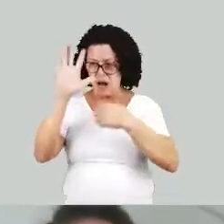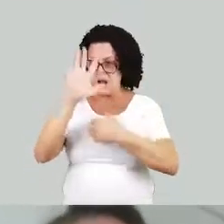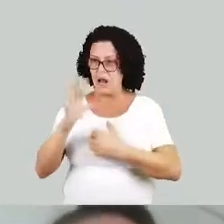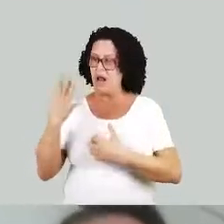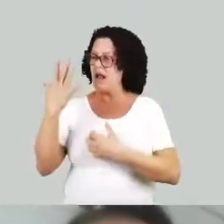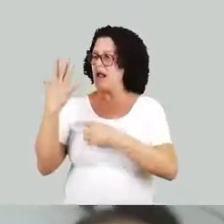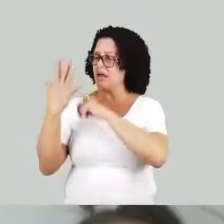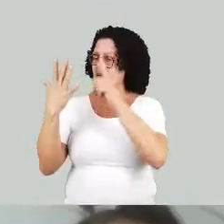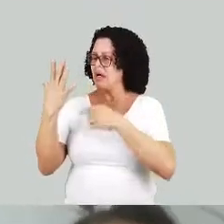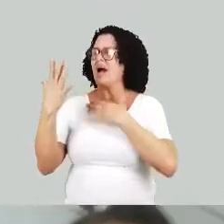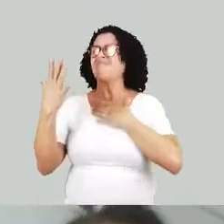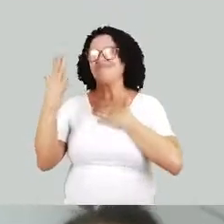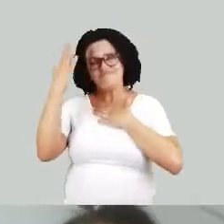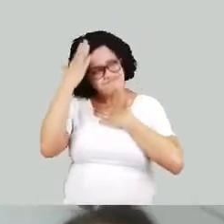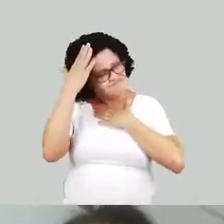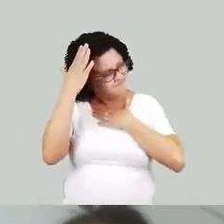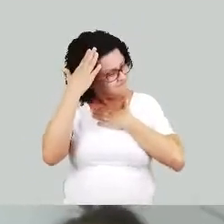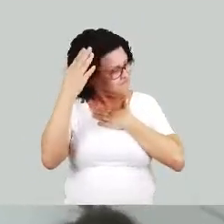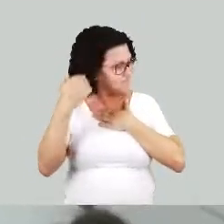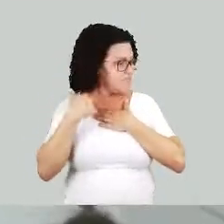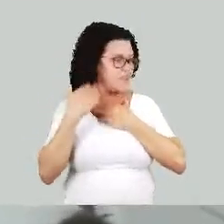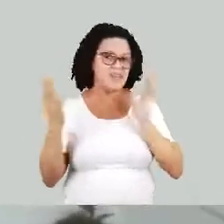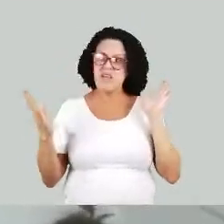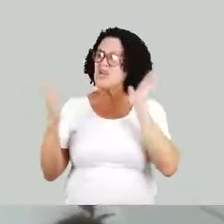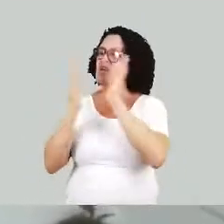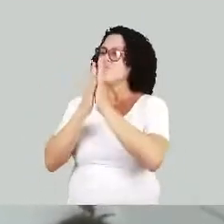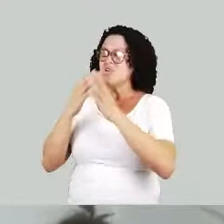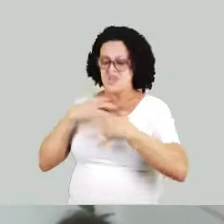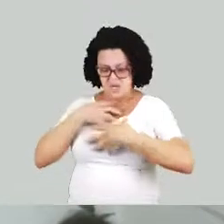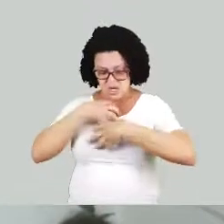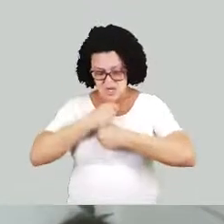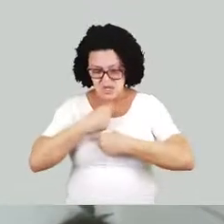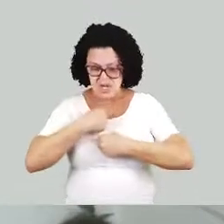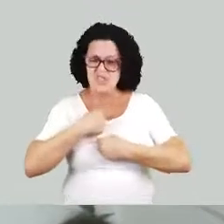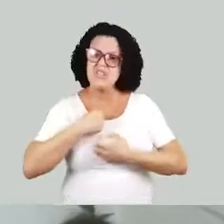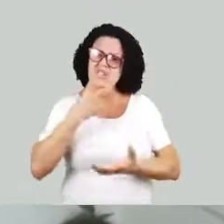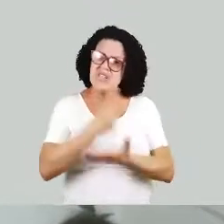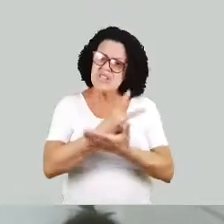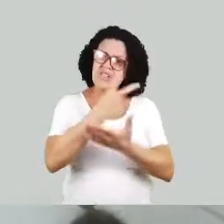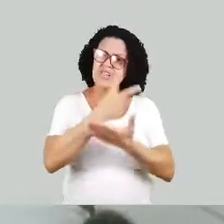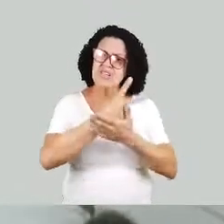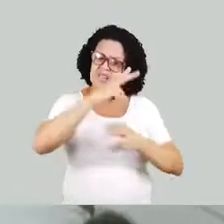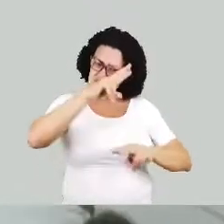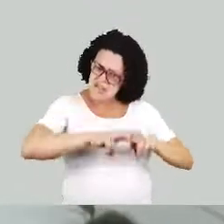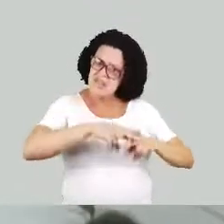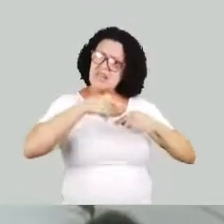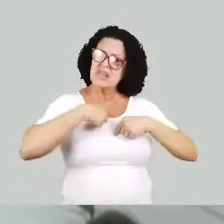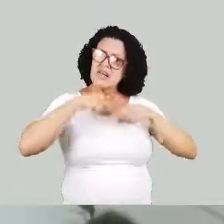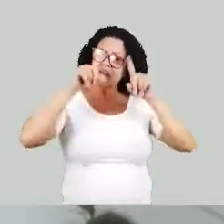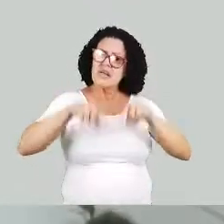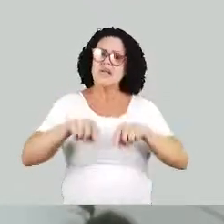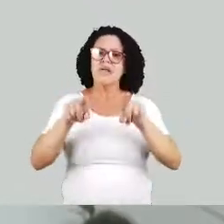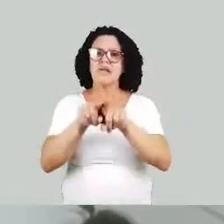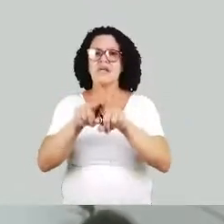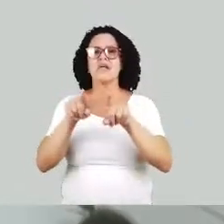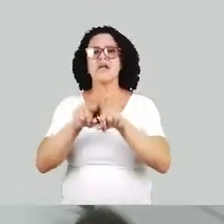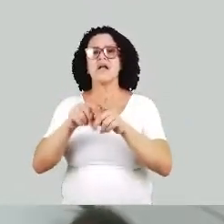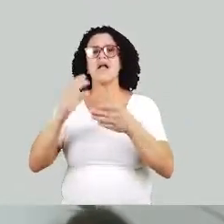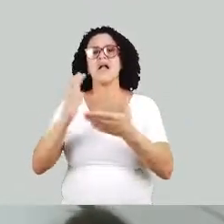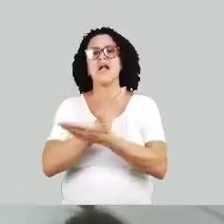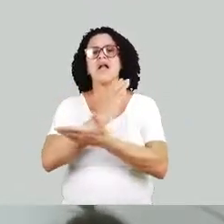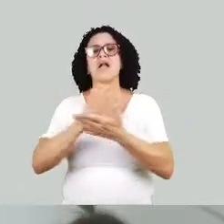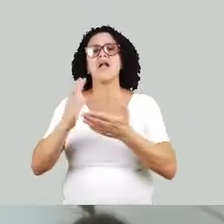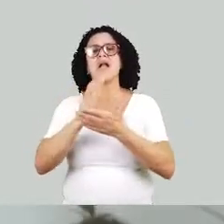se aquilo que a gente encara e recepciona como mágoa com tanta frequência, se não é também